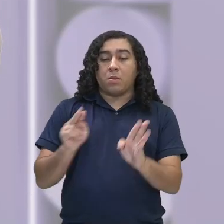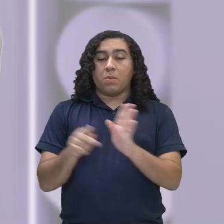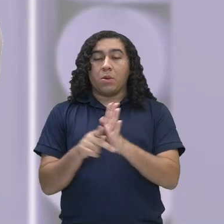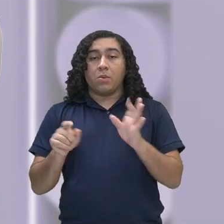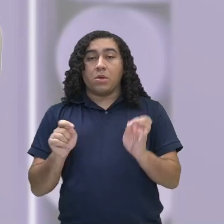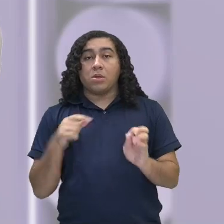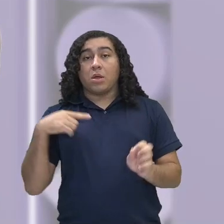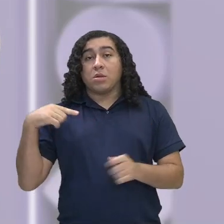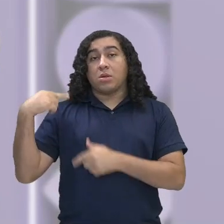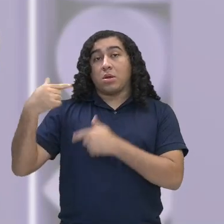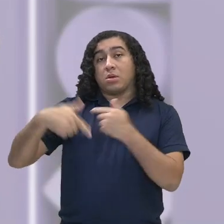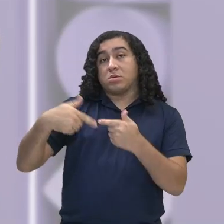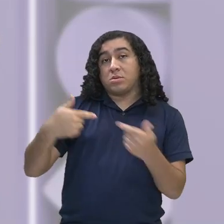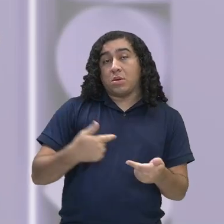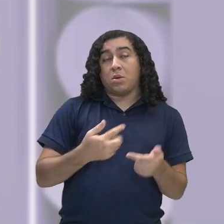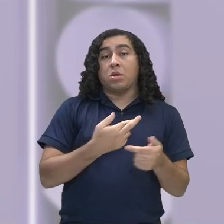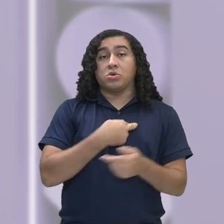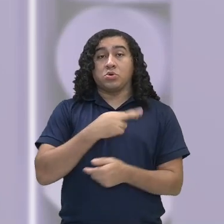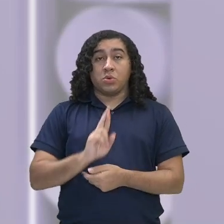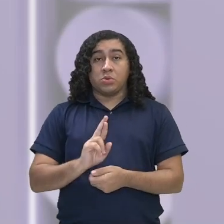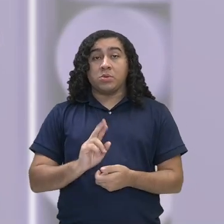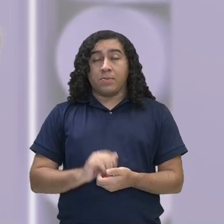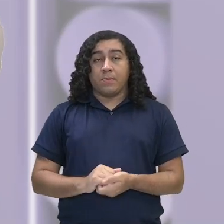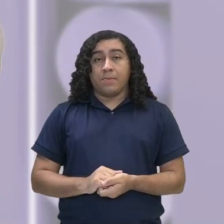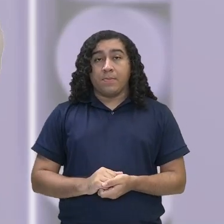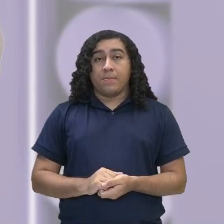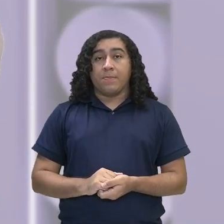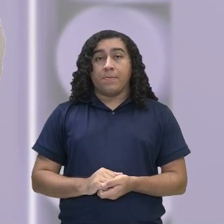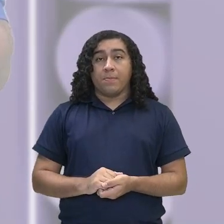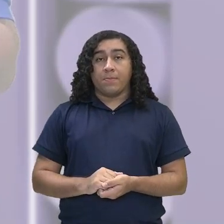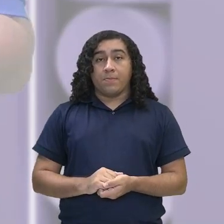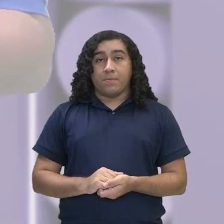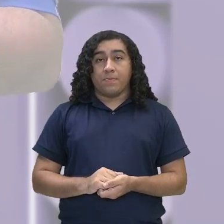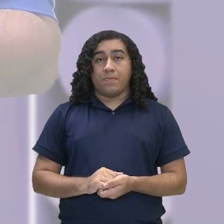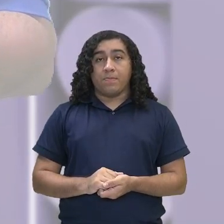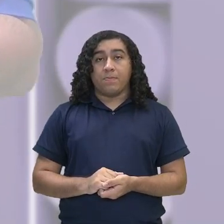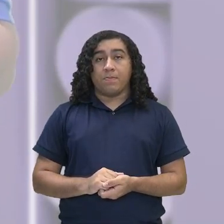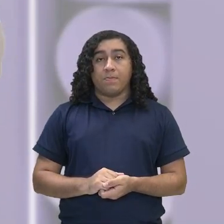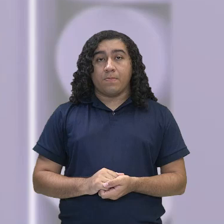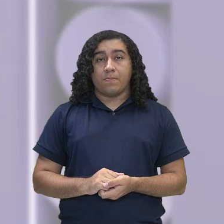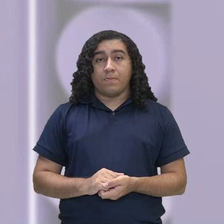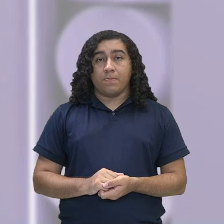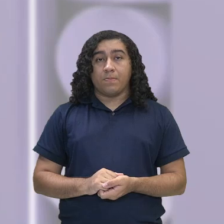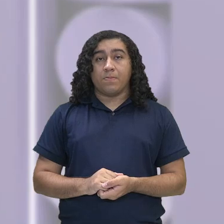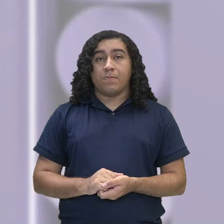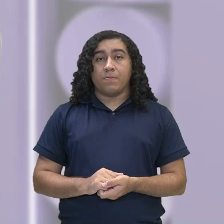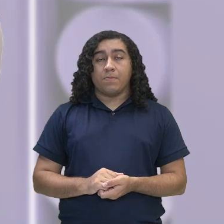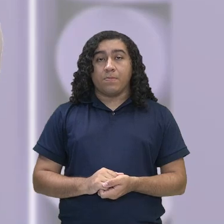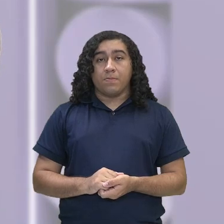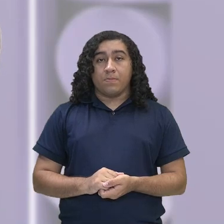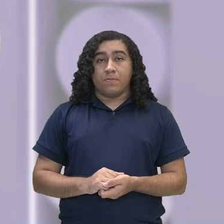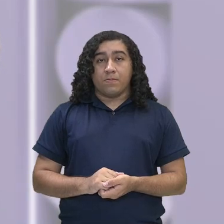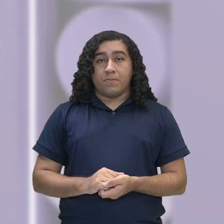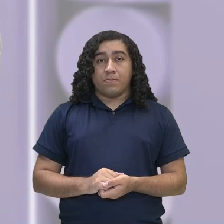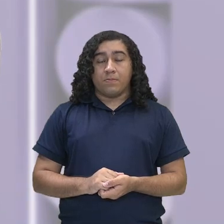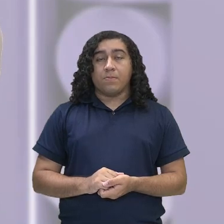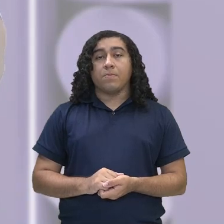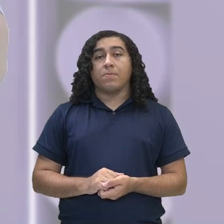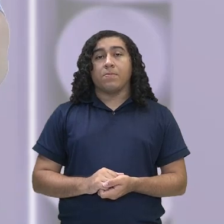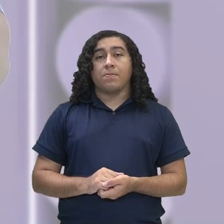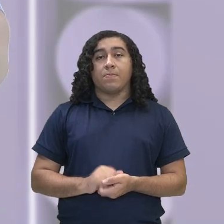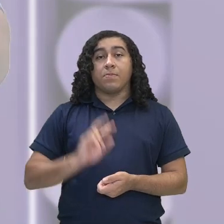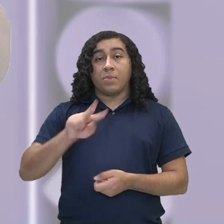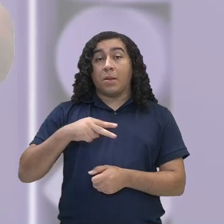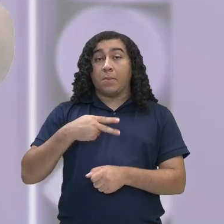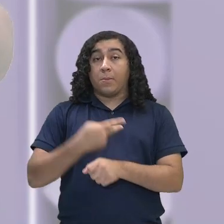tradições religiosas. E depois nós vamos também ter um momento de diálogo